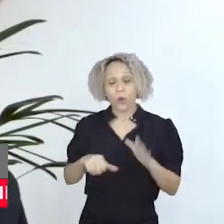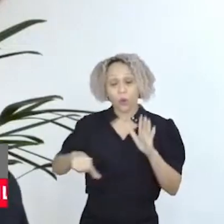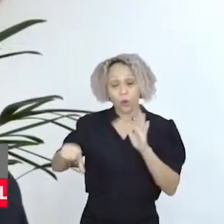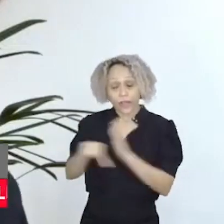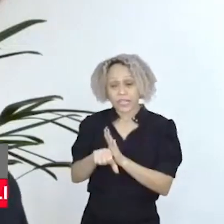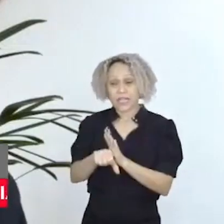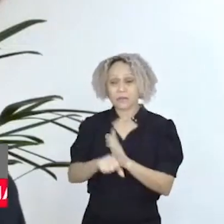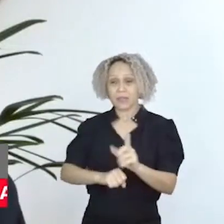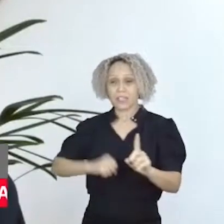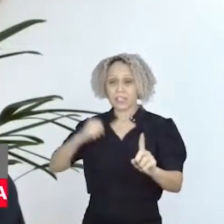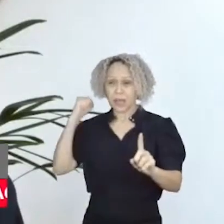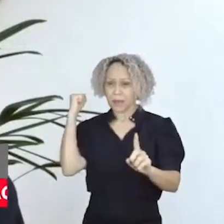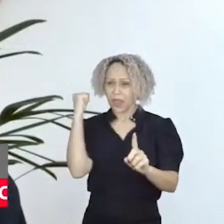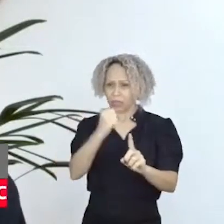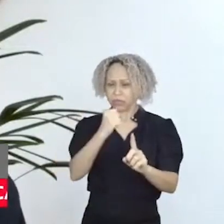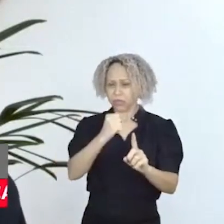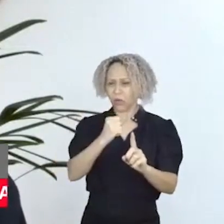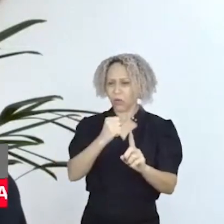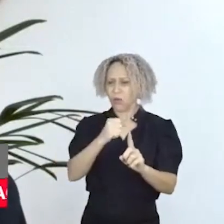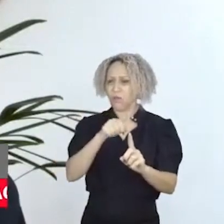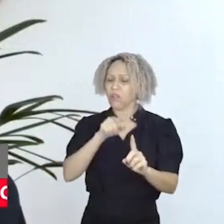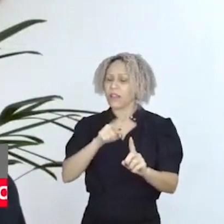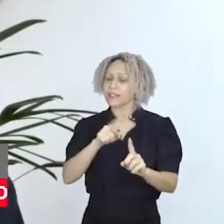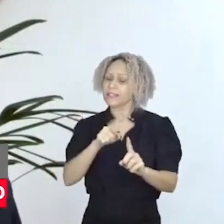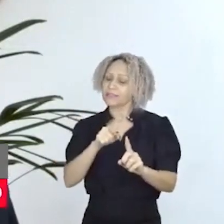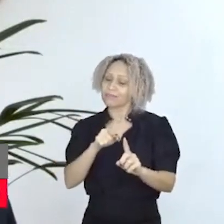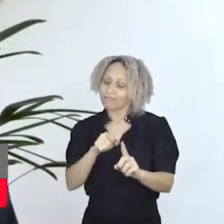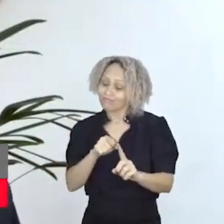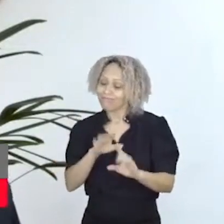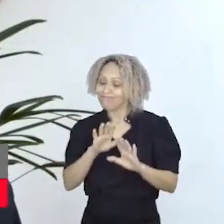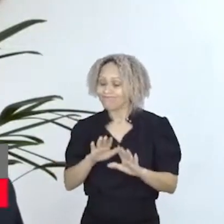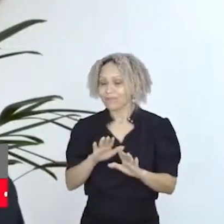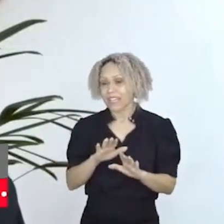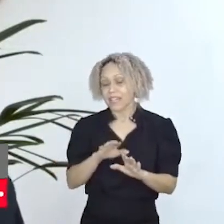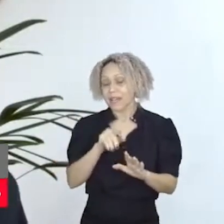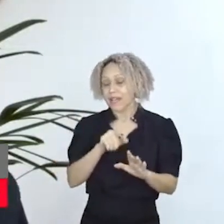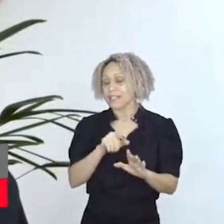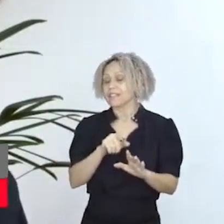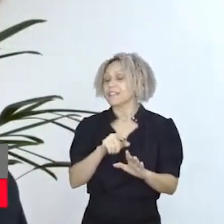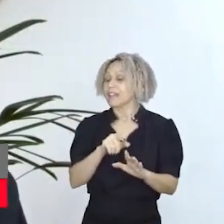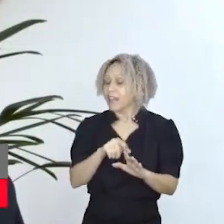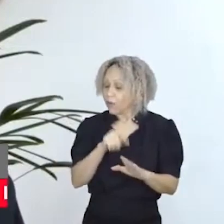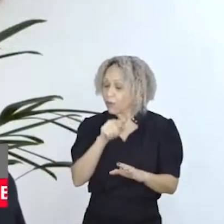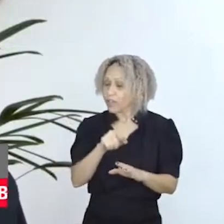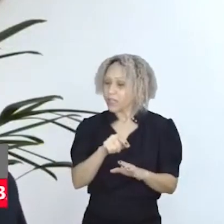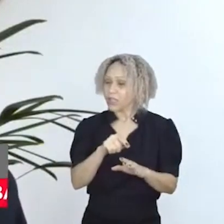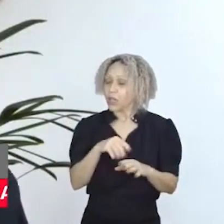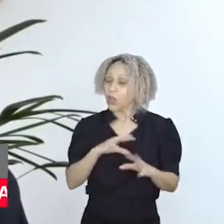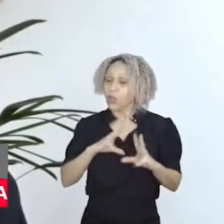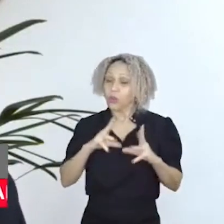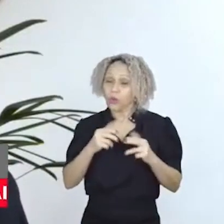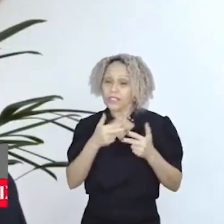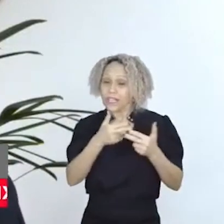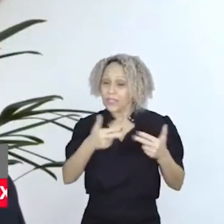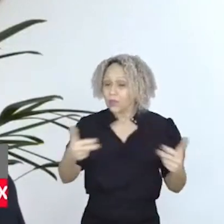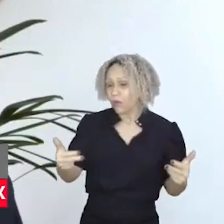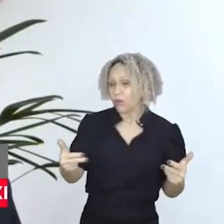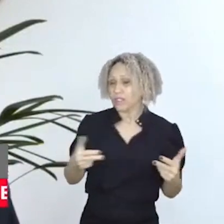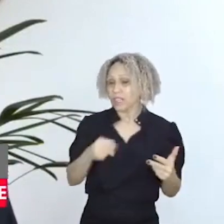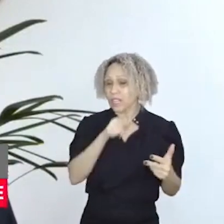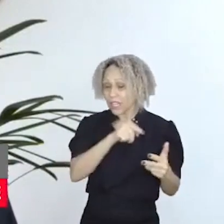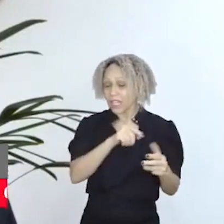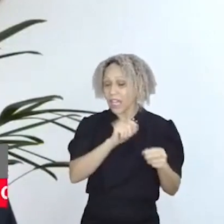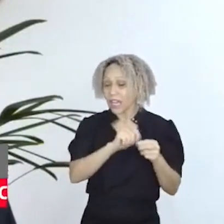atuando e as sementes que ela deixou permitem que a gente possa pensar soluções que nos